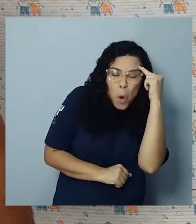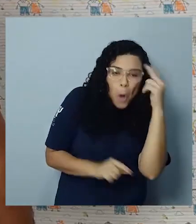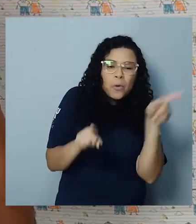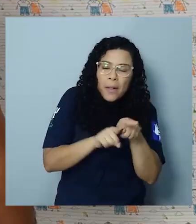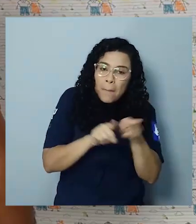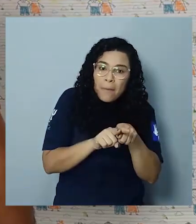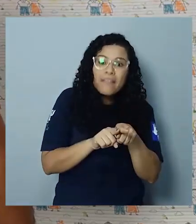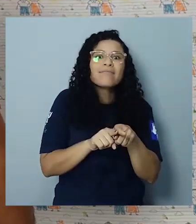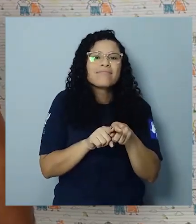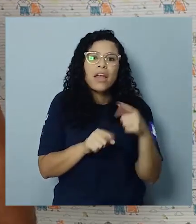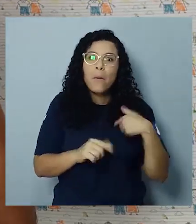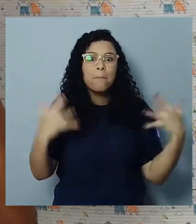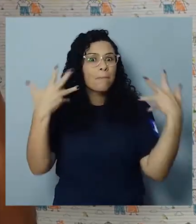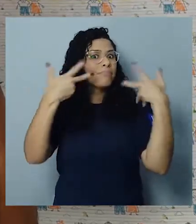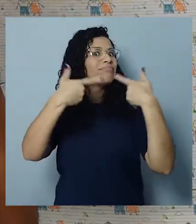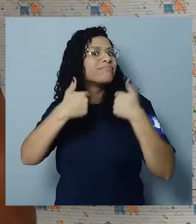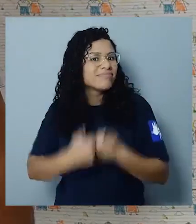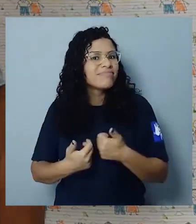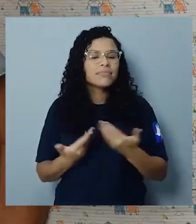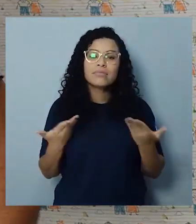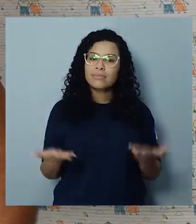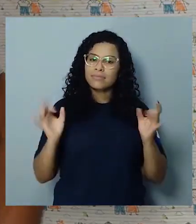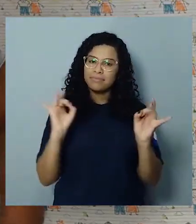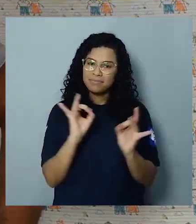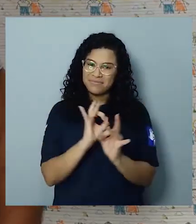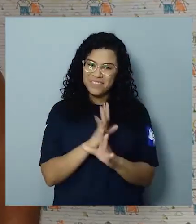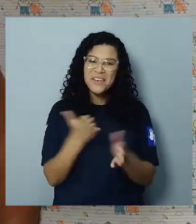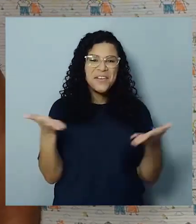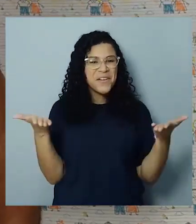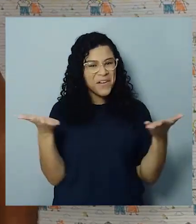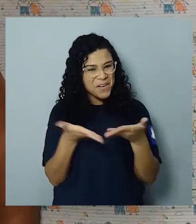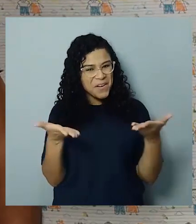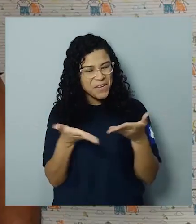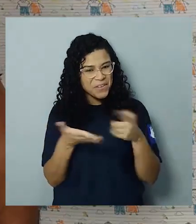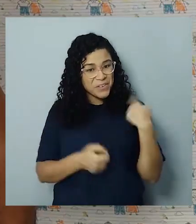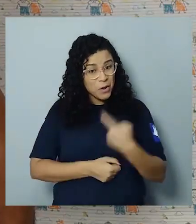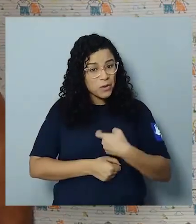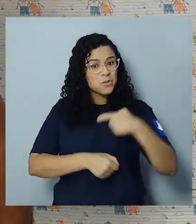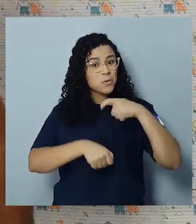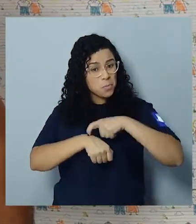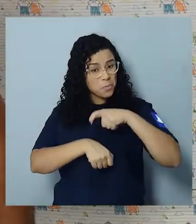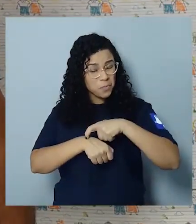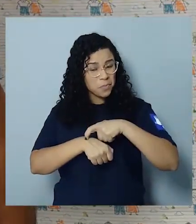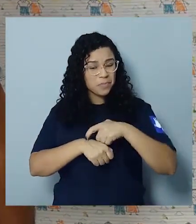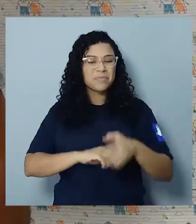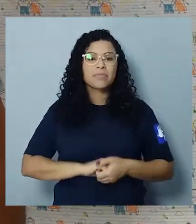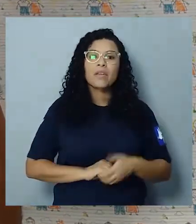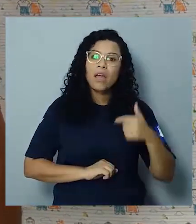vídeos de criança para criança eu acho maravilhoso e para encerrar o nosso encontro de hoje